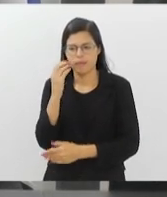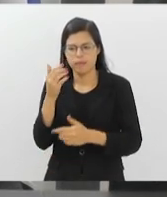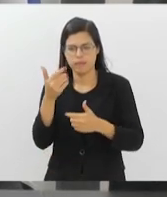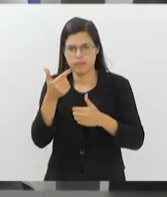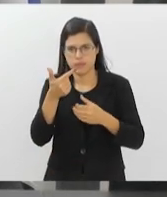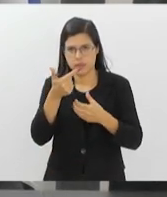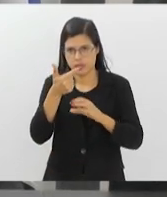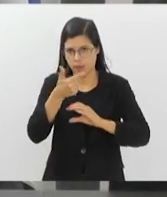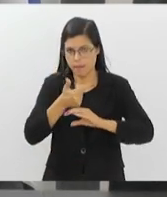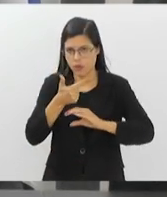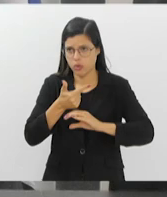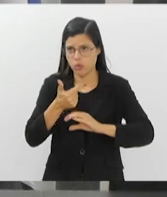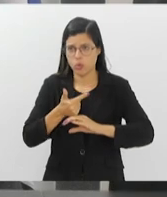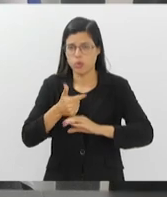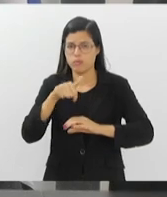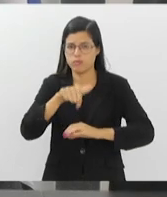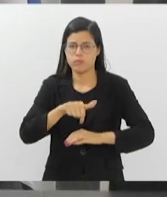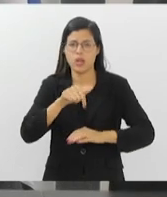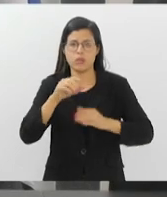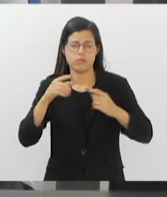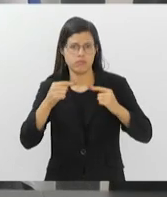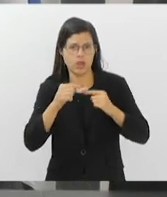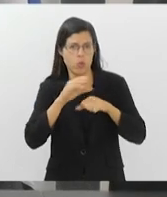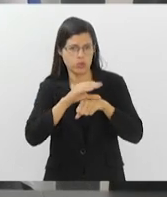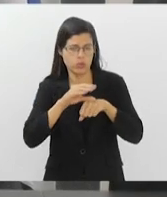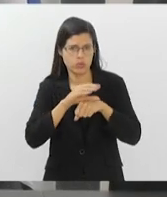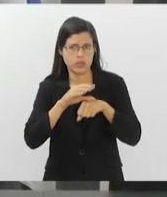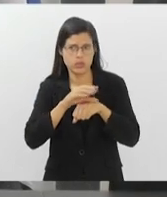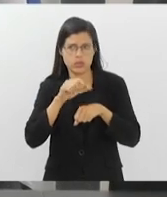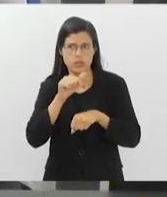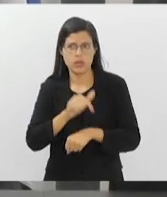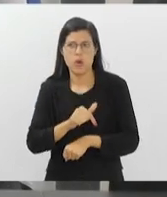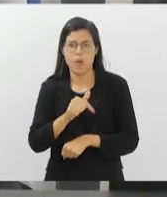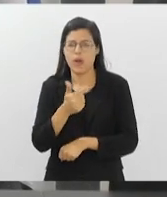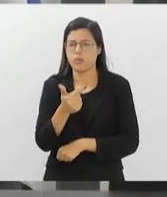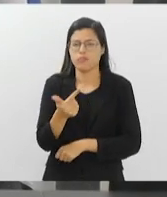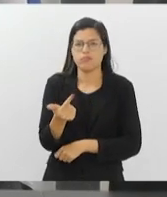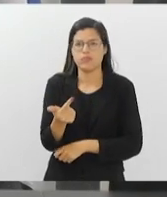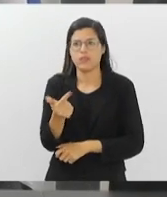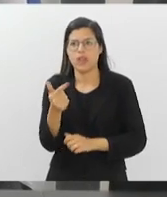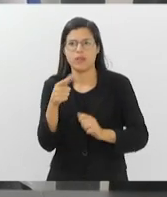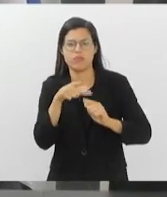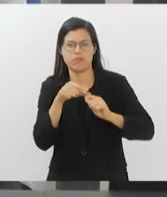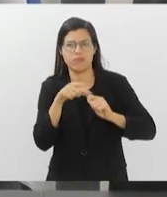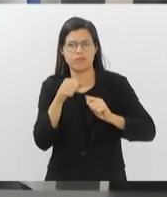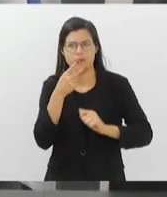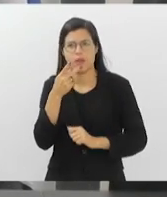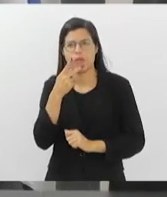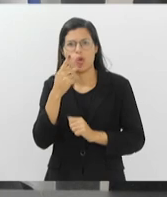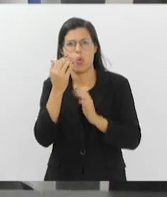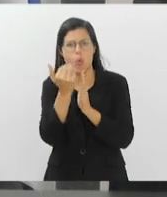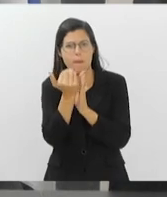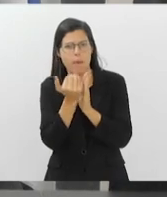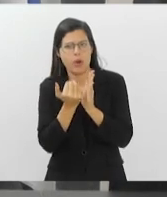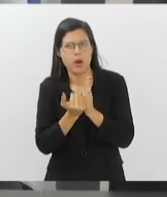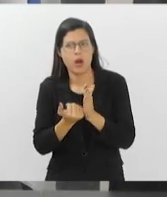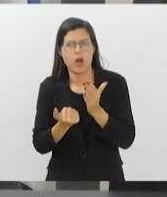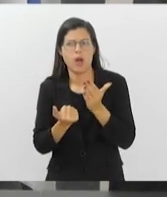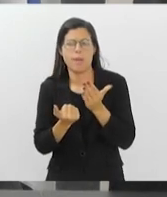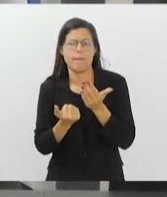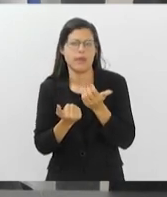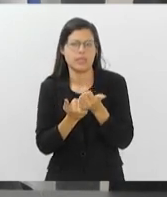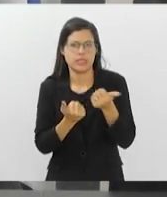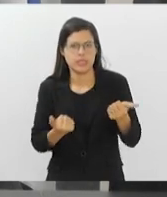nenhum óbice que na Constituição Estadual tenha um artigo dizendo que os programas assistenciais de restaurante popular